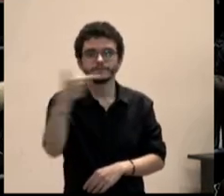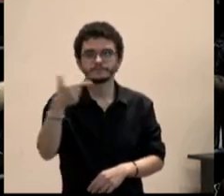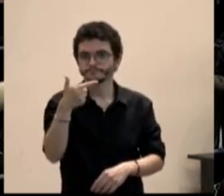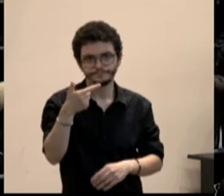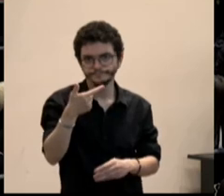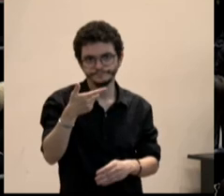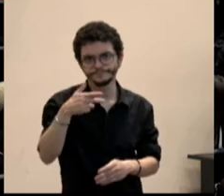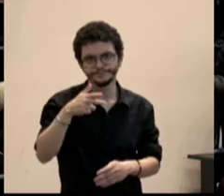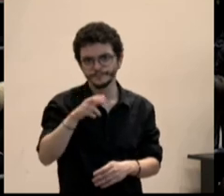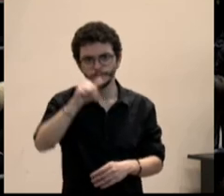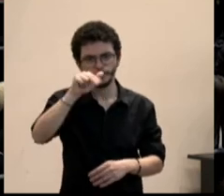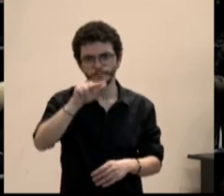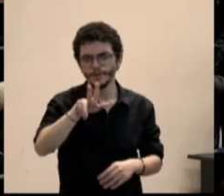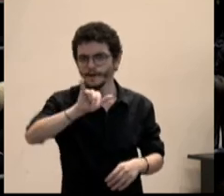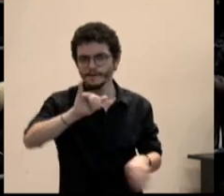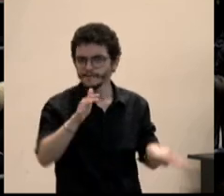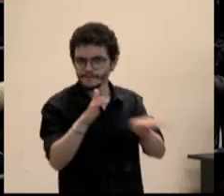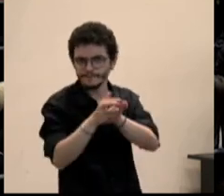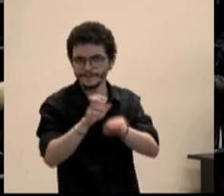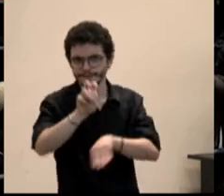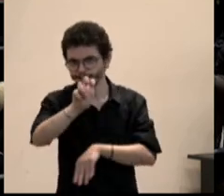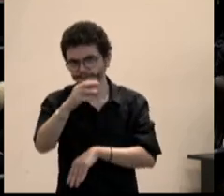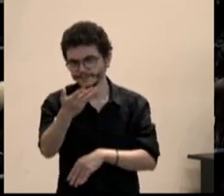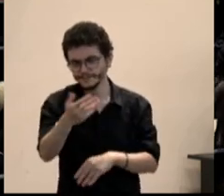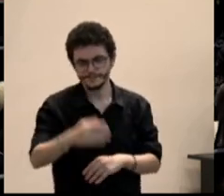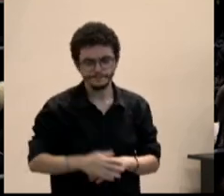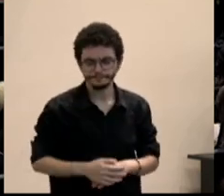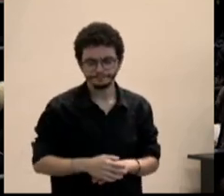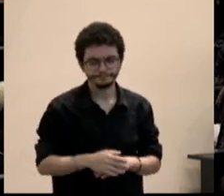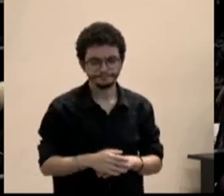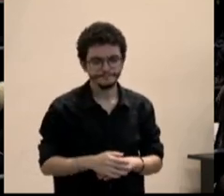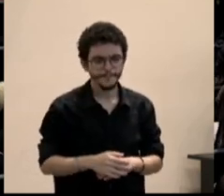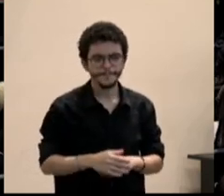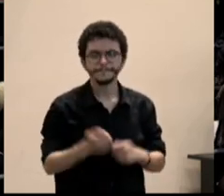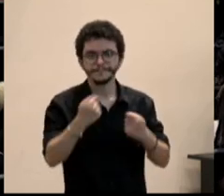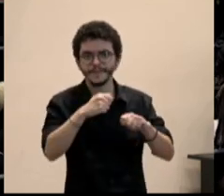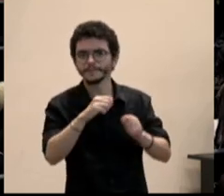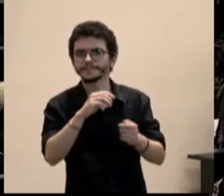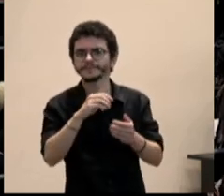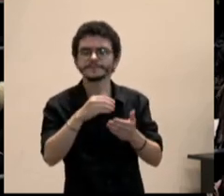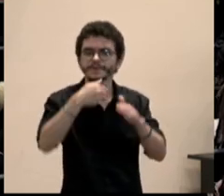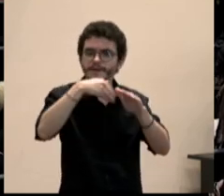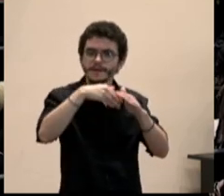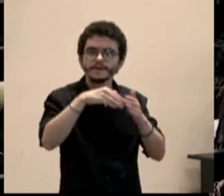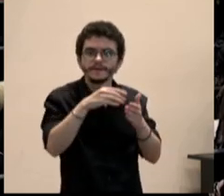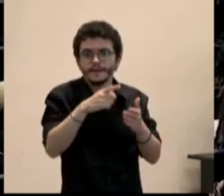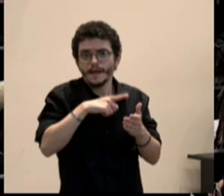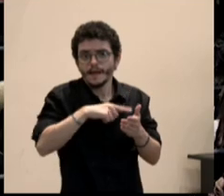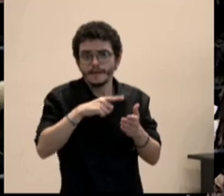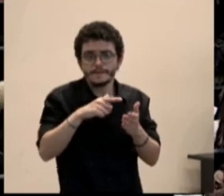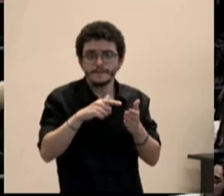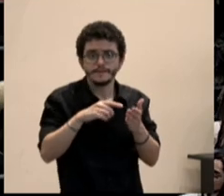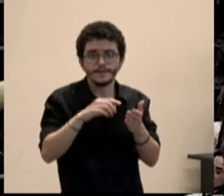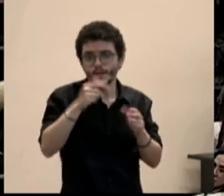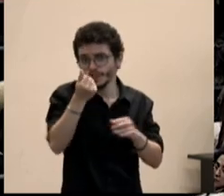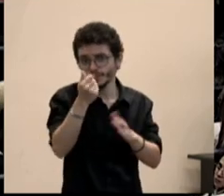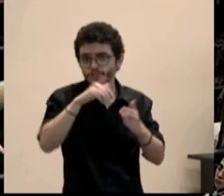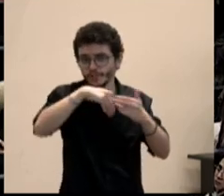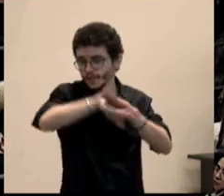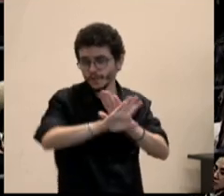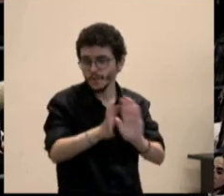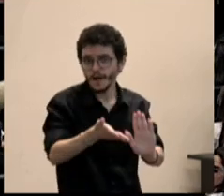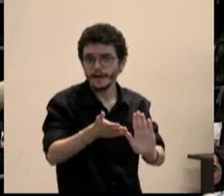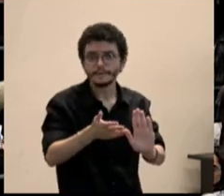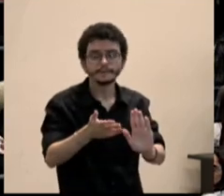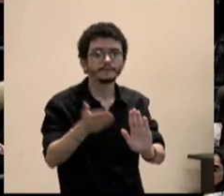em 10 nunca. Então, a gente precisa então dobrar o dinheiro, a verdade é essa. A noção do número que eu quero que todo